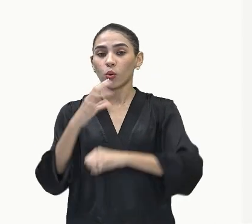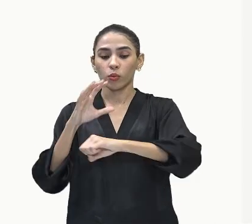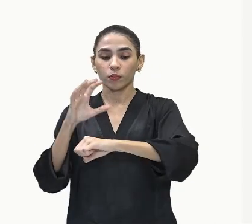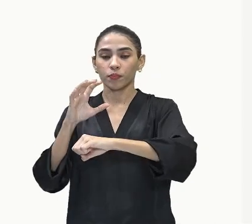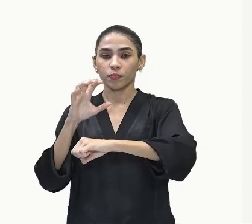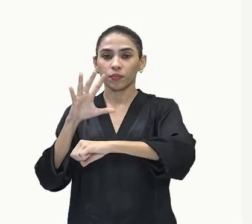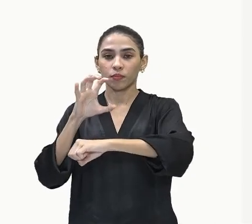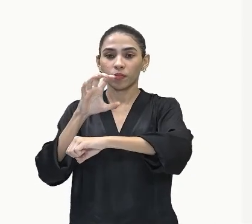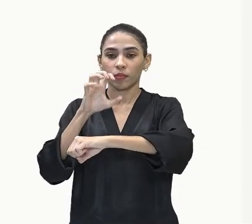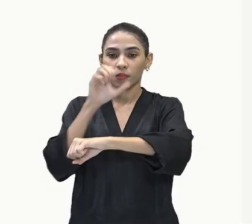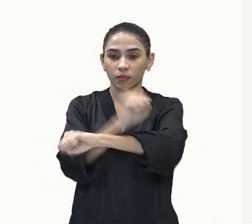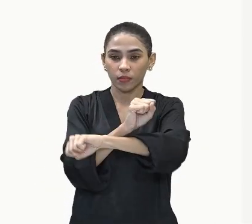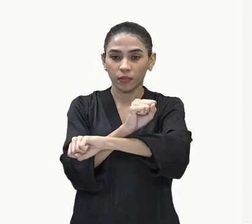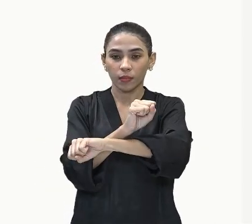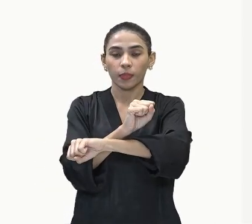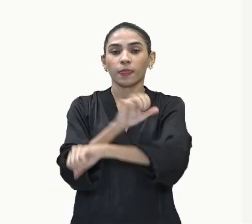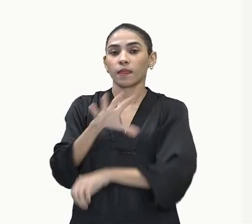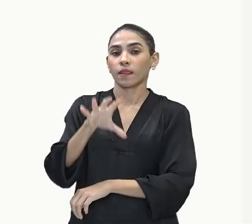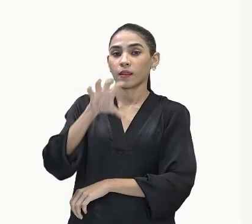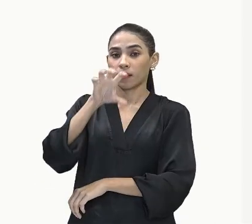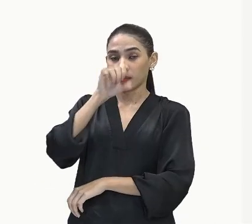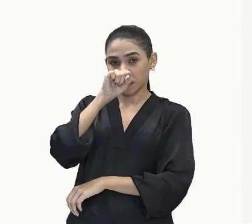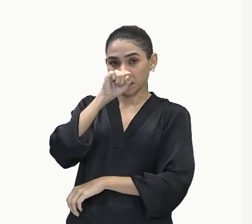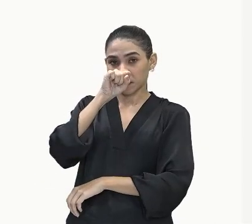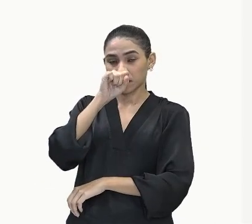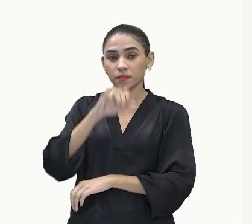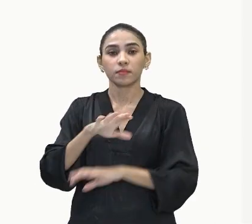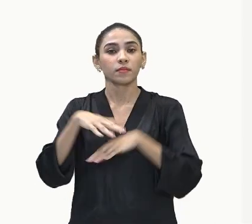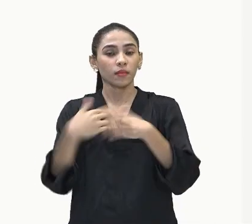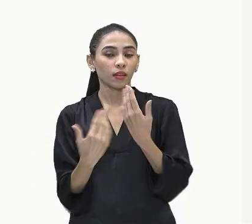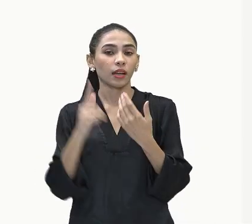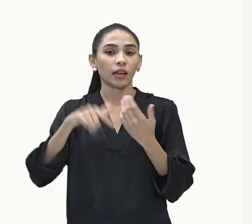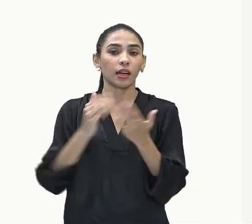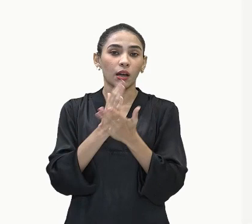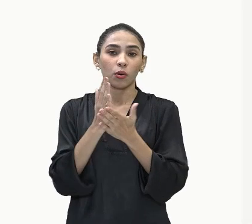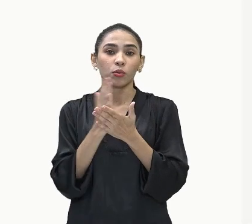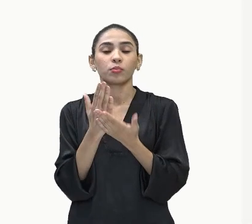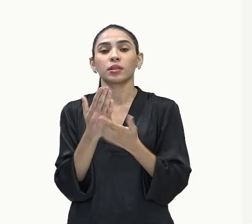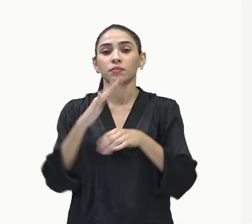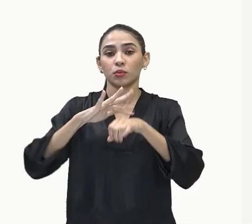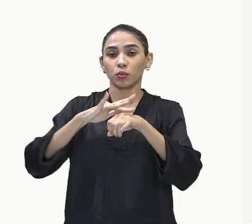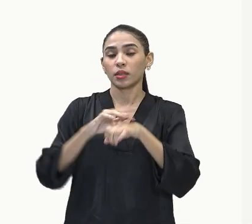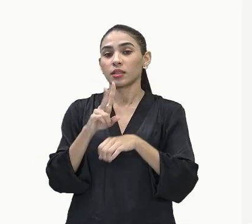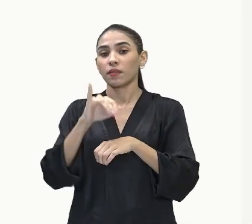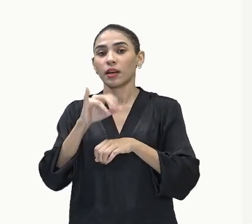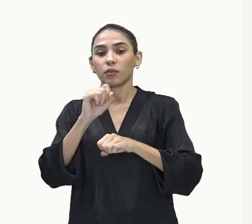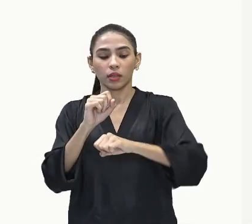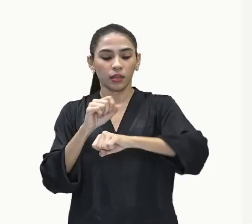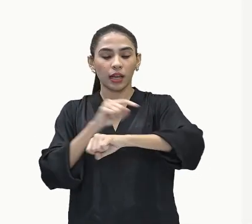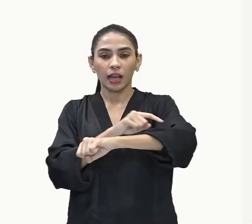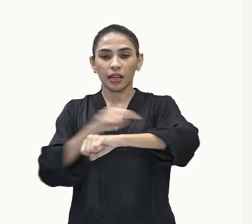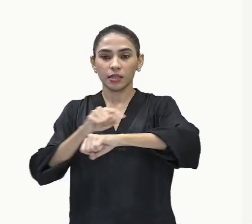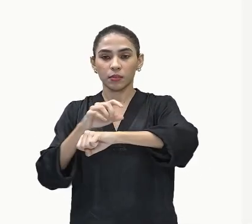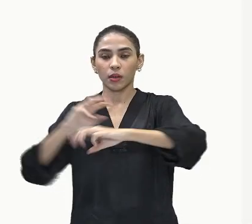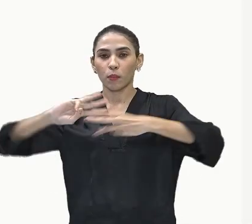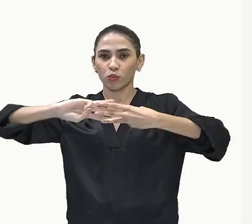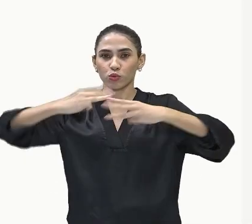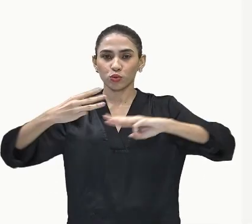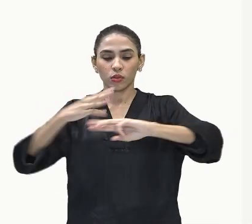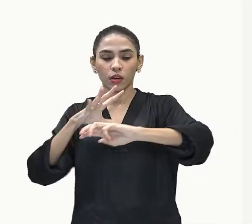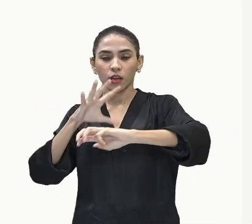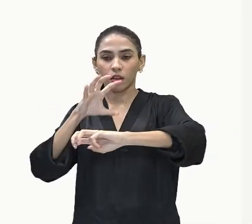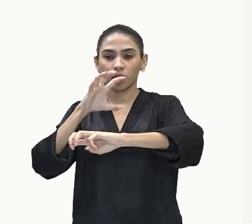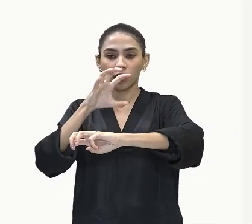musculatura respiratória né Então esse é um dos sintomas onde ela vai paralisando ali a musculatura tá